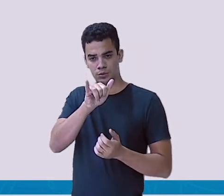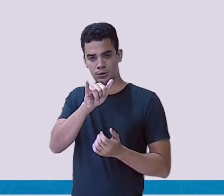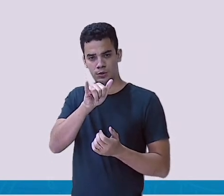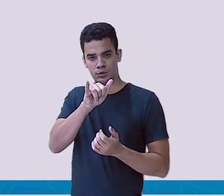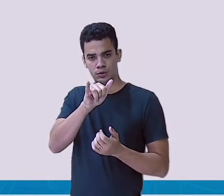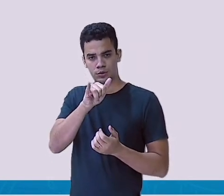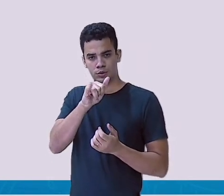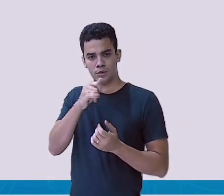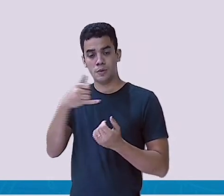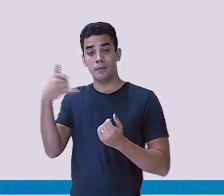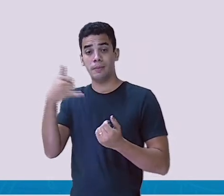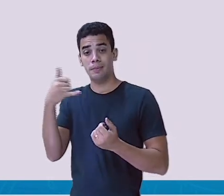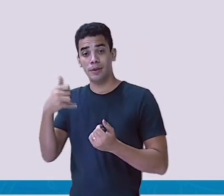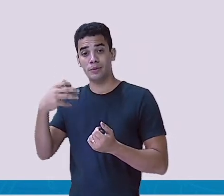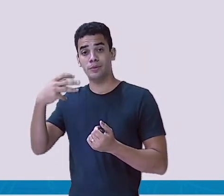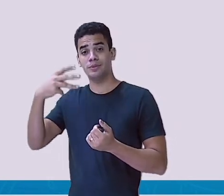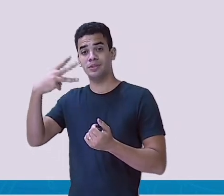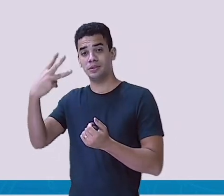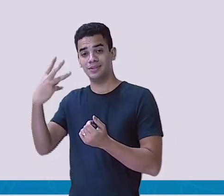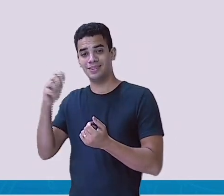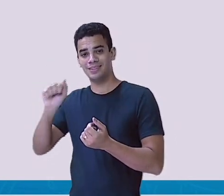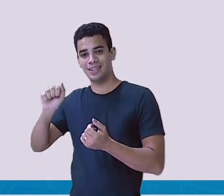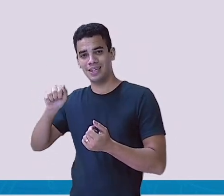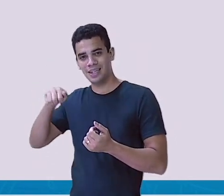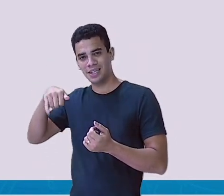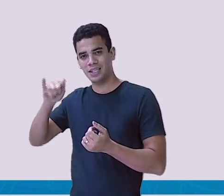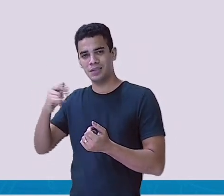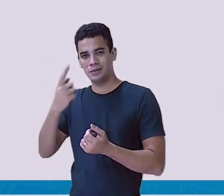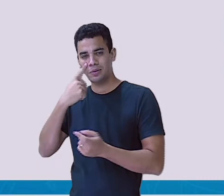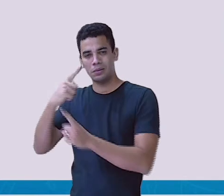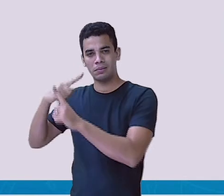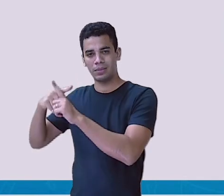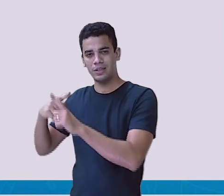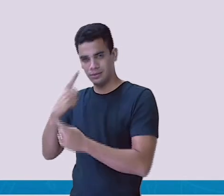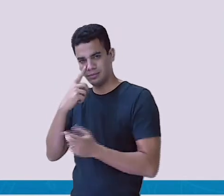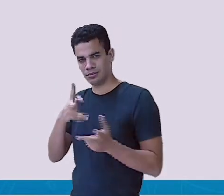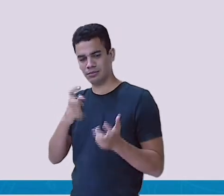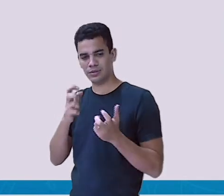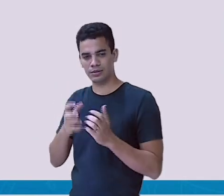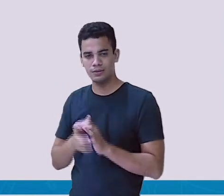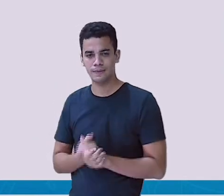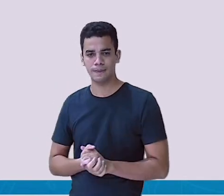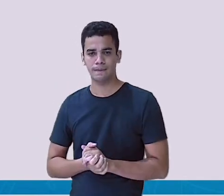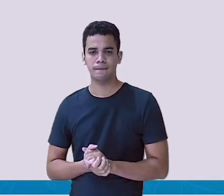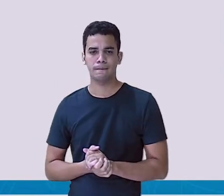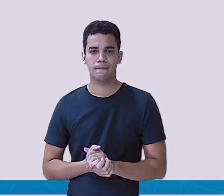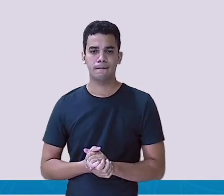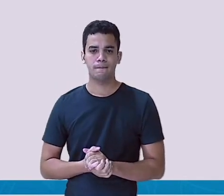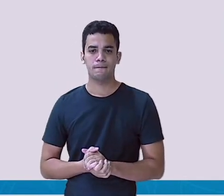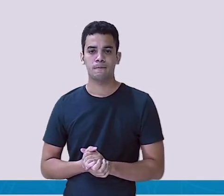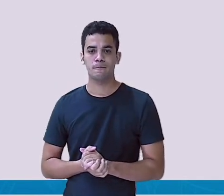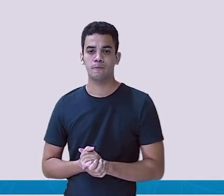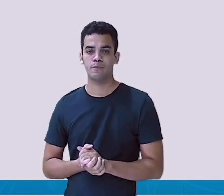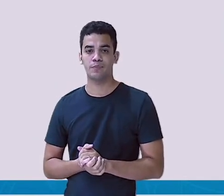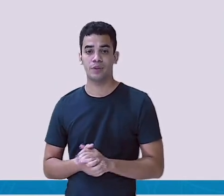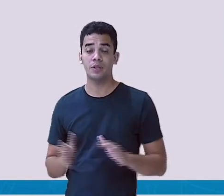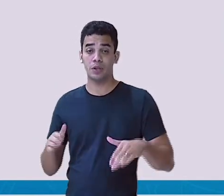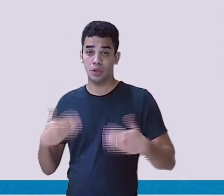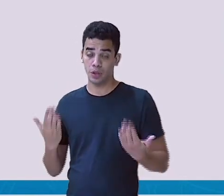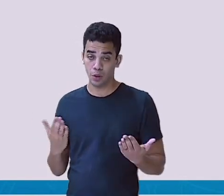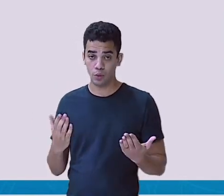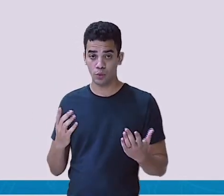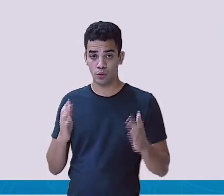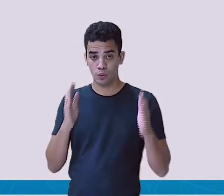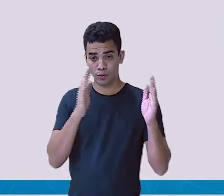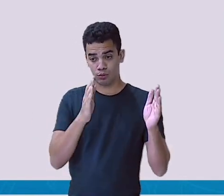Três AY mais 4A ao quadrado. Aí aqui, olha, como o sinal é negativo,